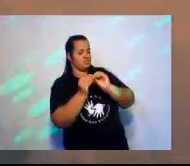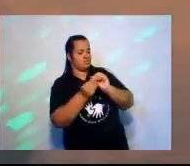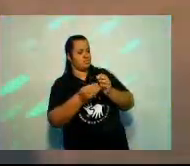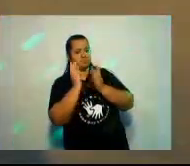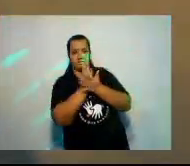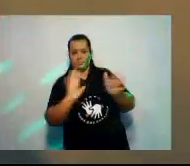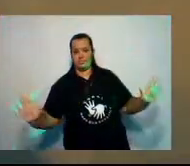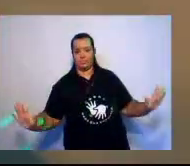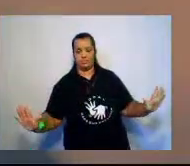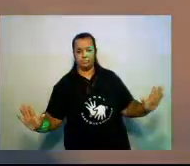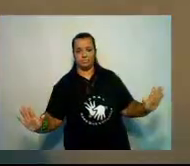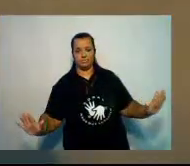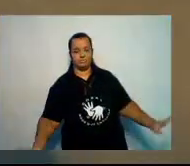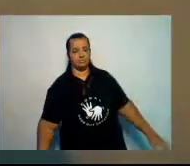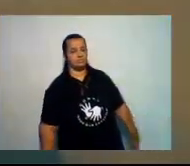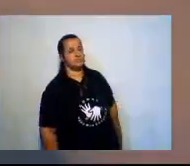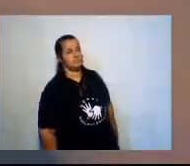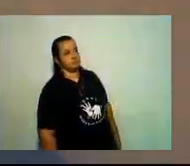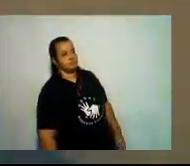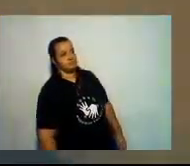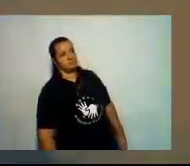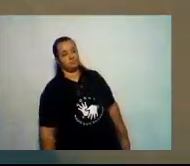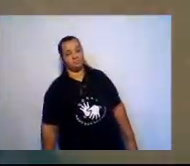Hoje eu te beijo e